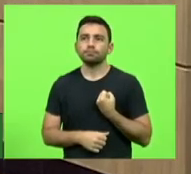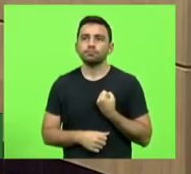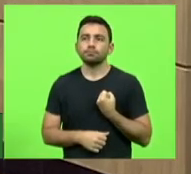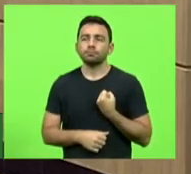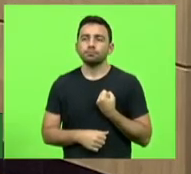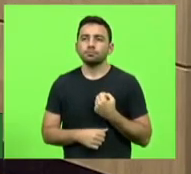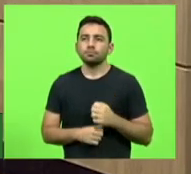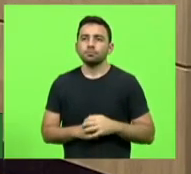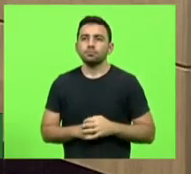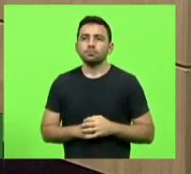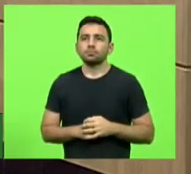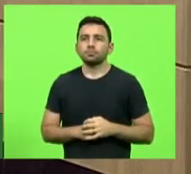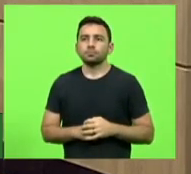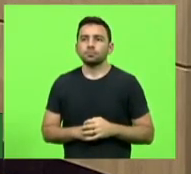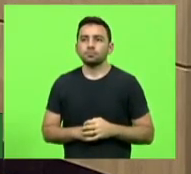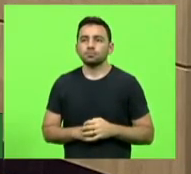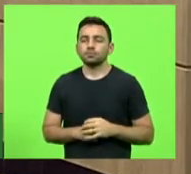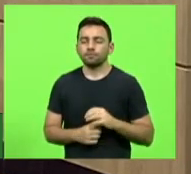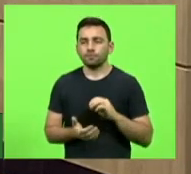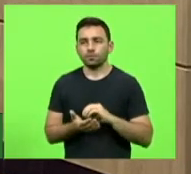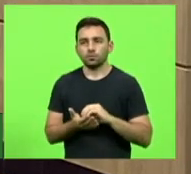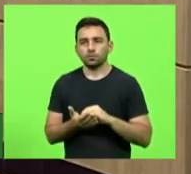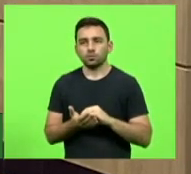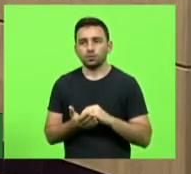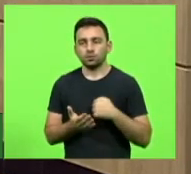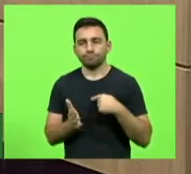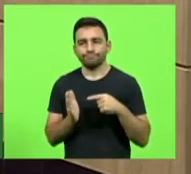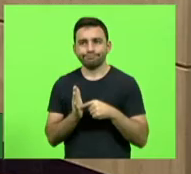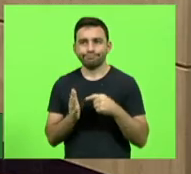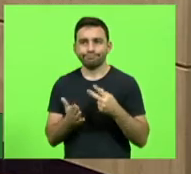Só alterar meu voto ali para 2, ali, presidente. Digitei errado aqui.